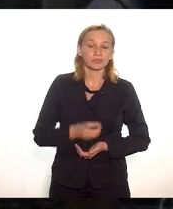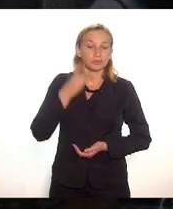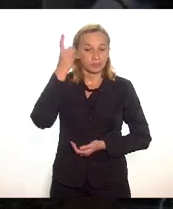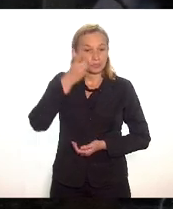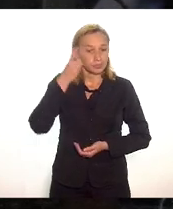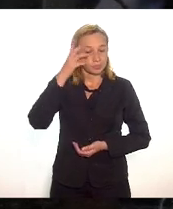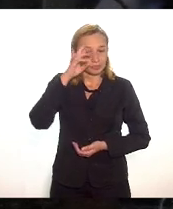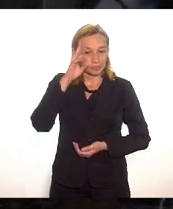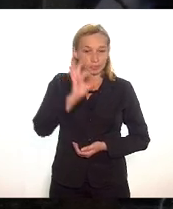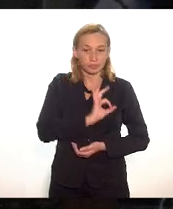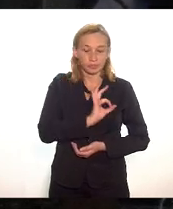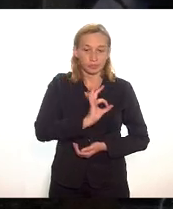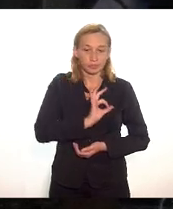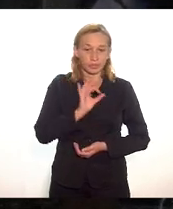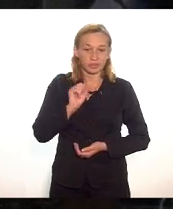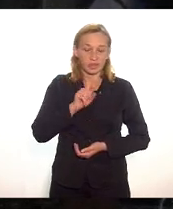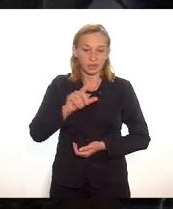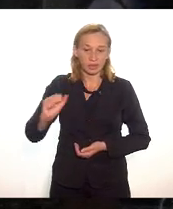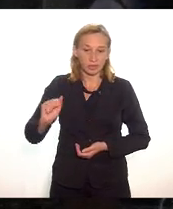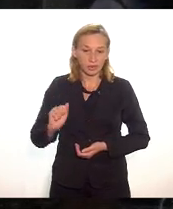Deputado Coronel Salema.